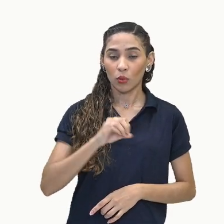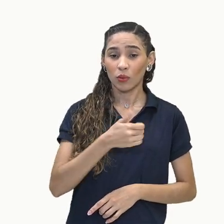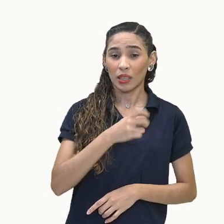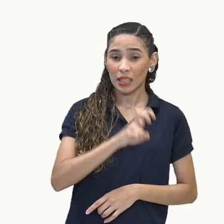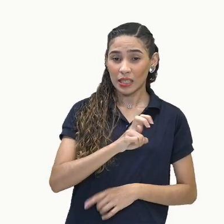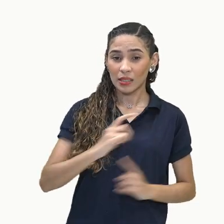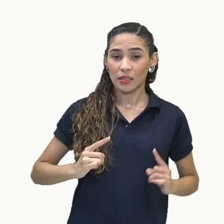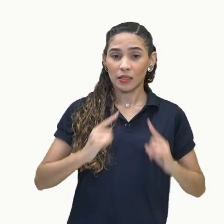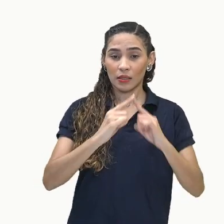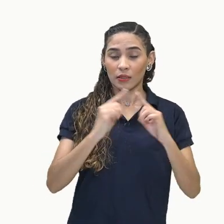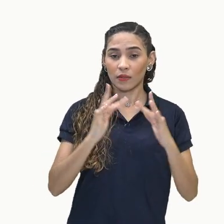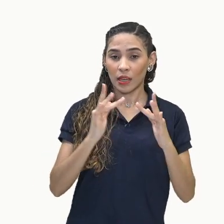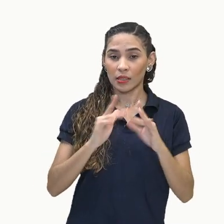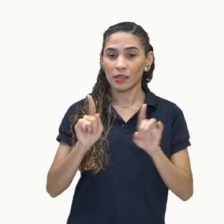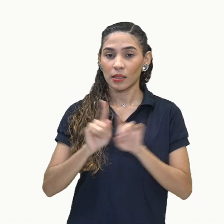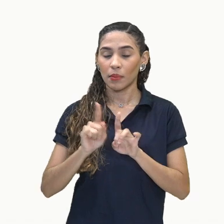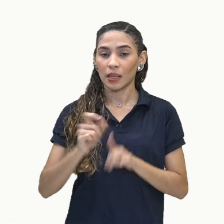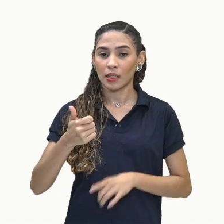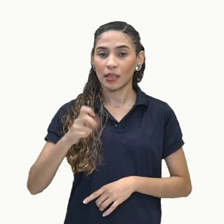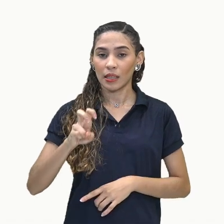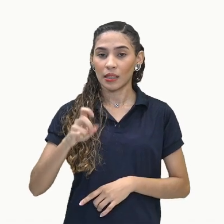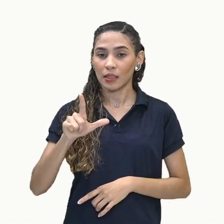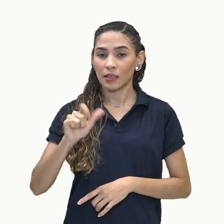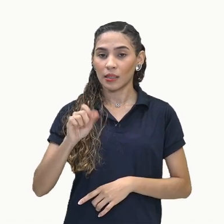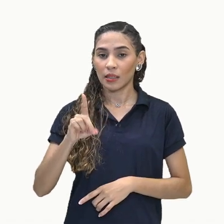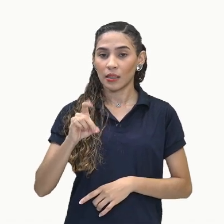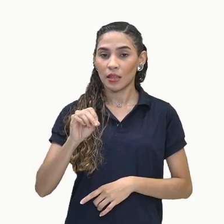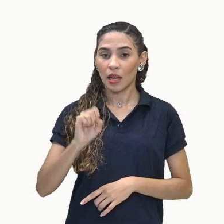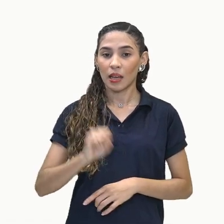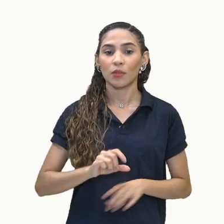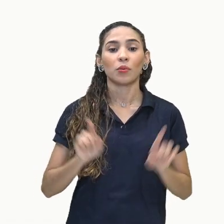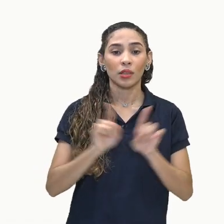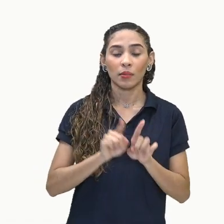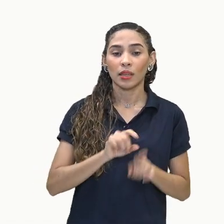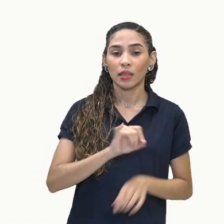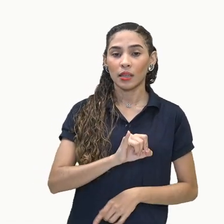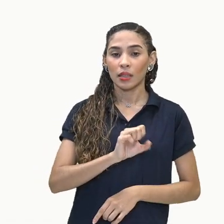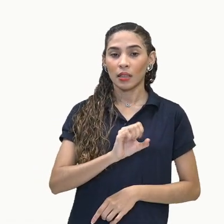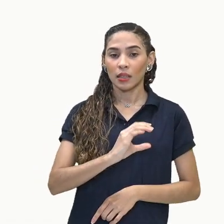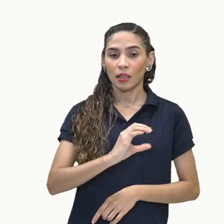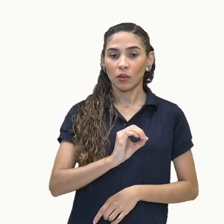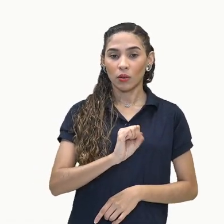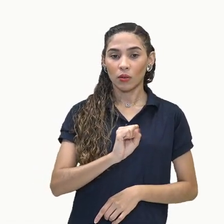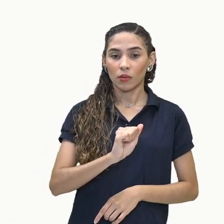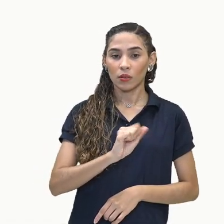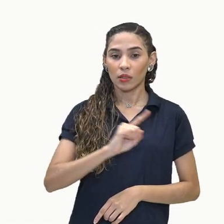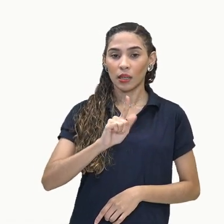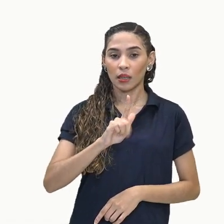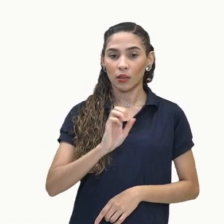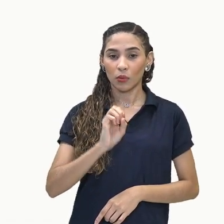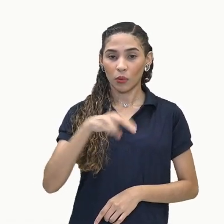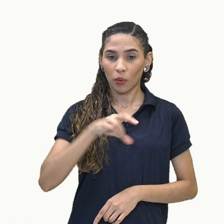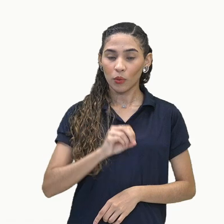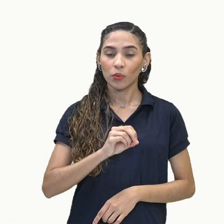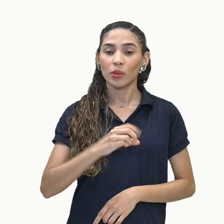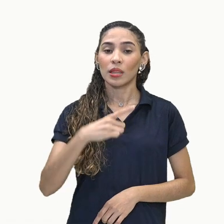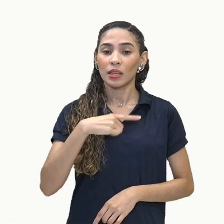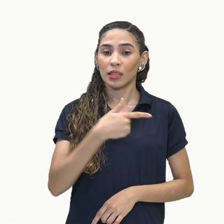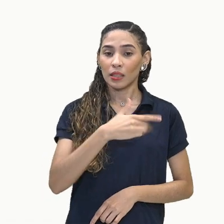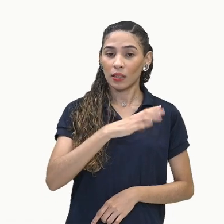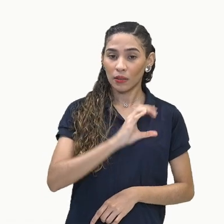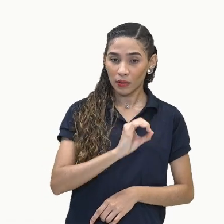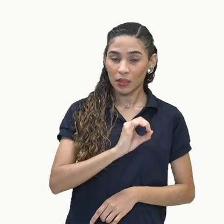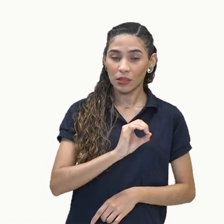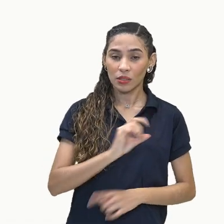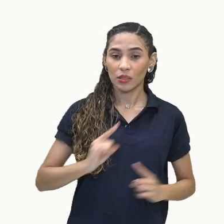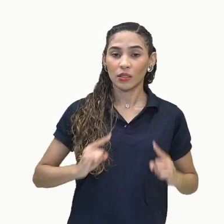e 15 lados. E temos o icoságono, que possui 20